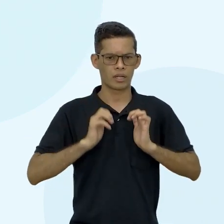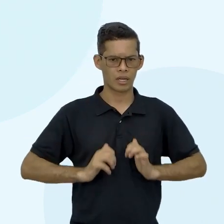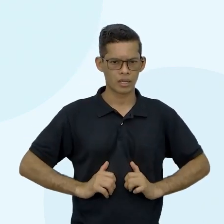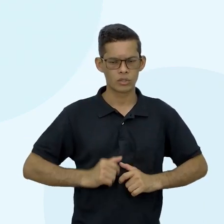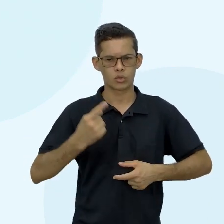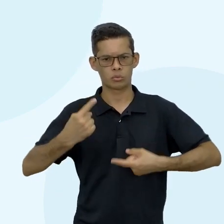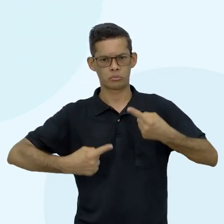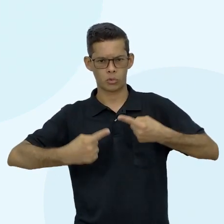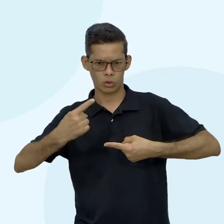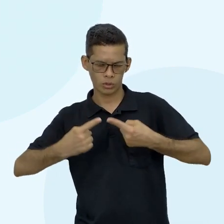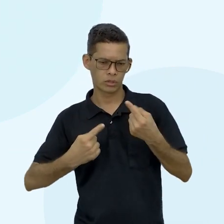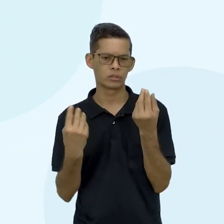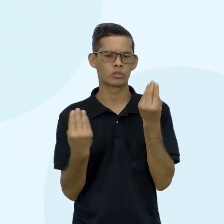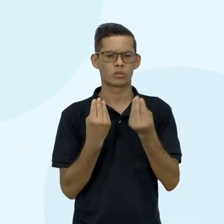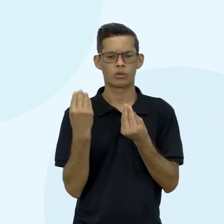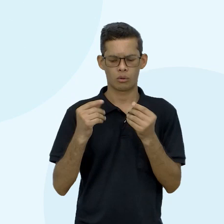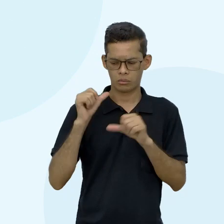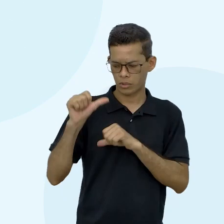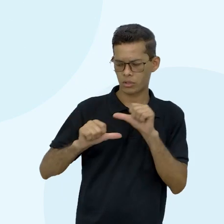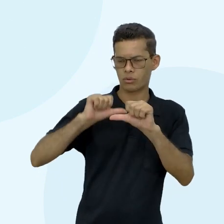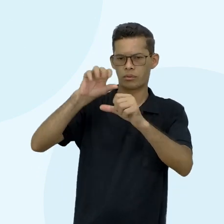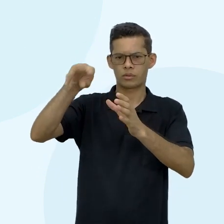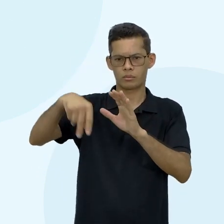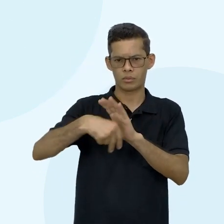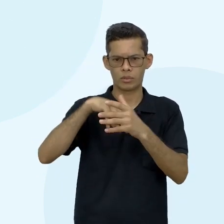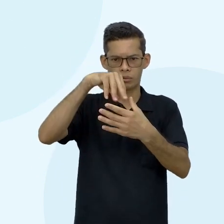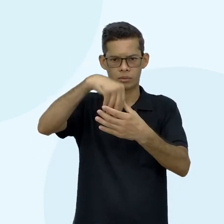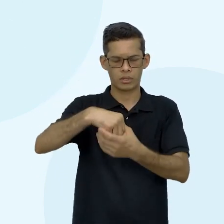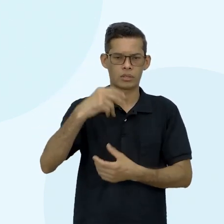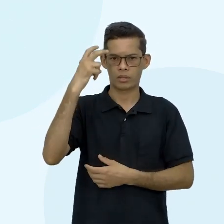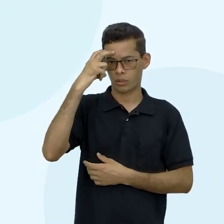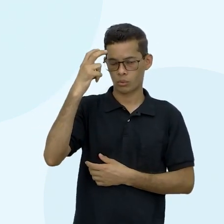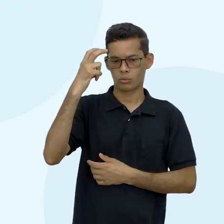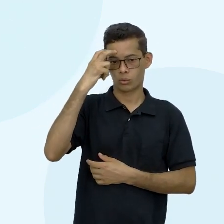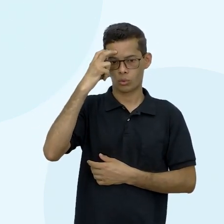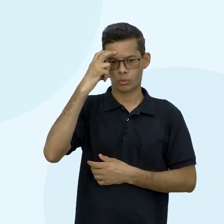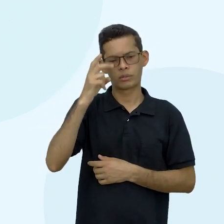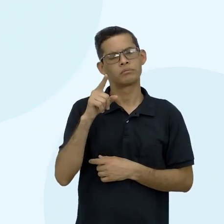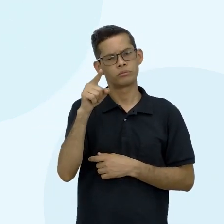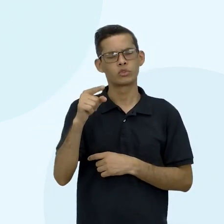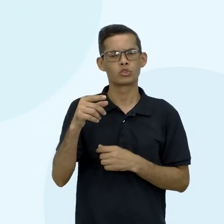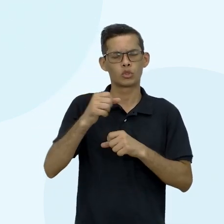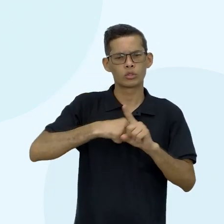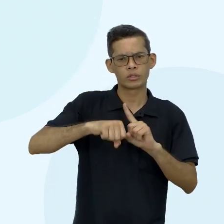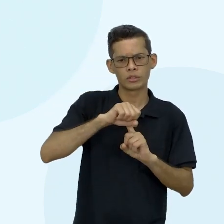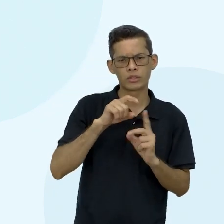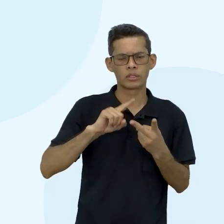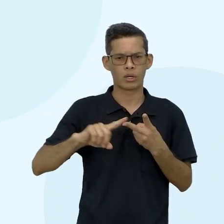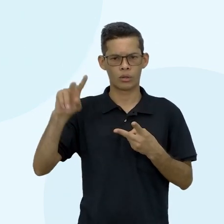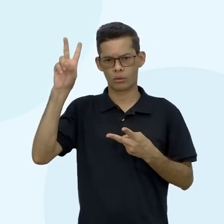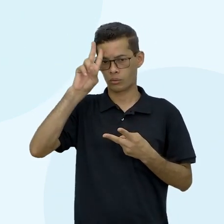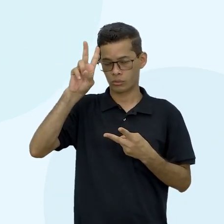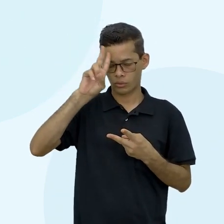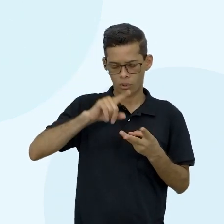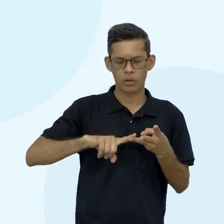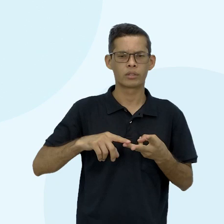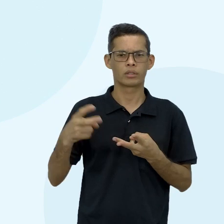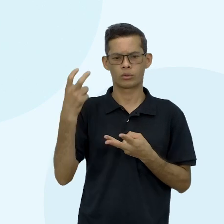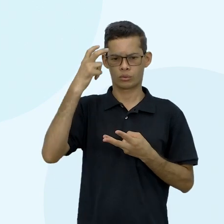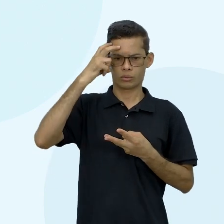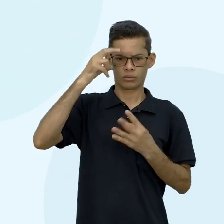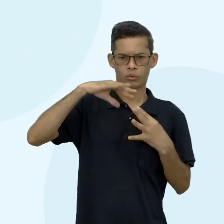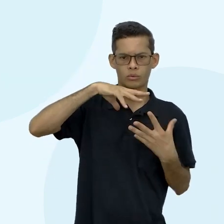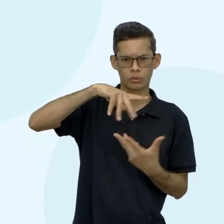das transformações culturais, sociais, históricas, científicas e tecnológicas do mundo